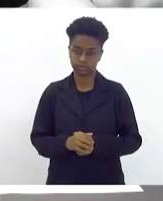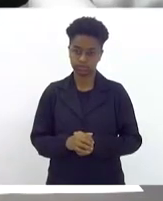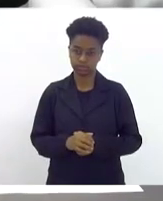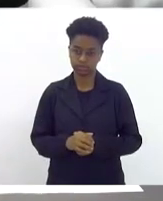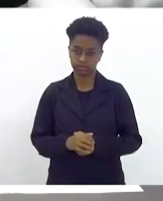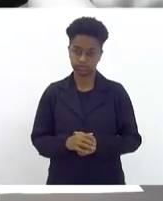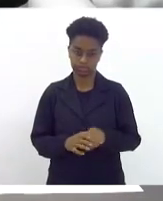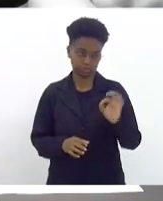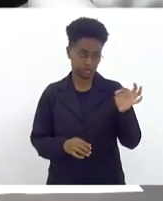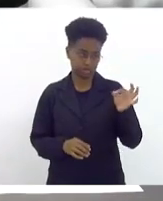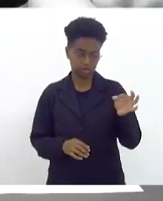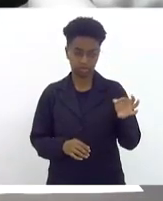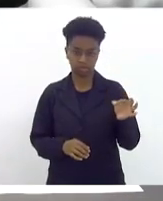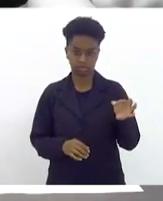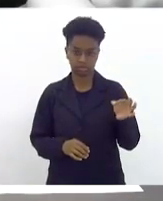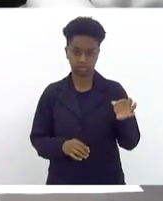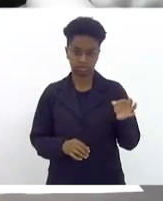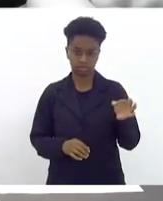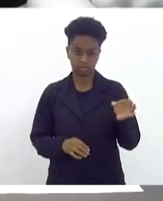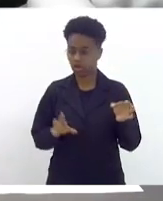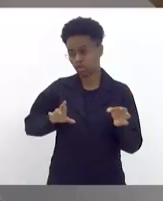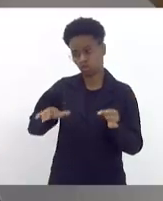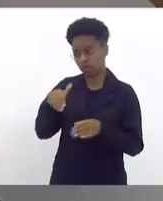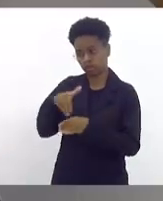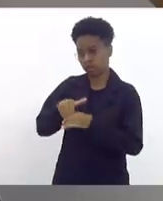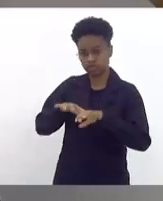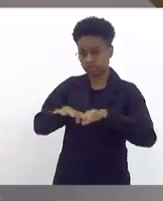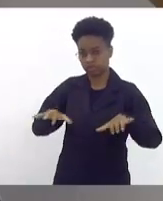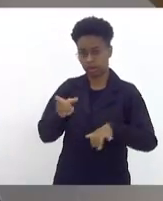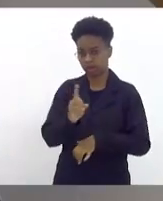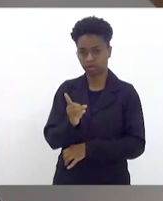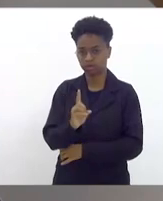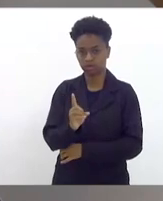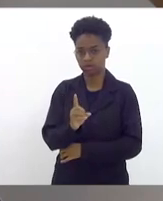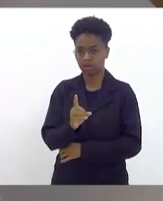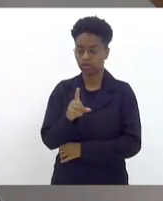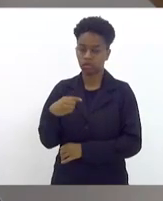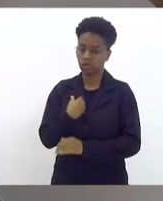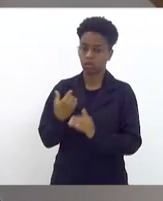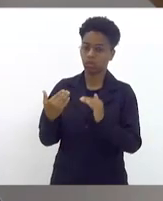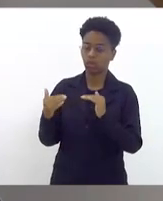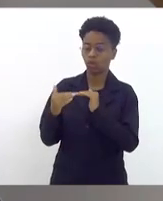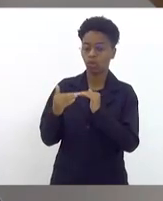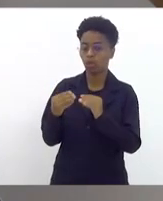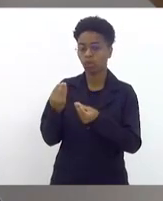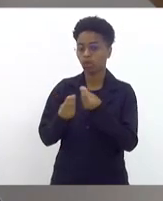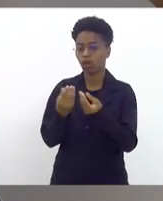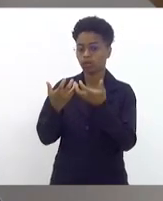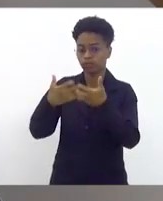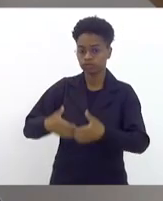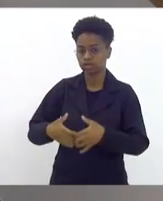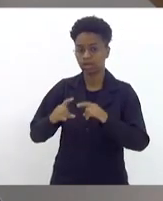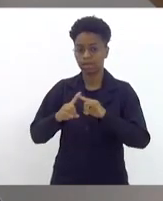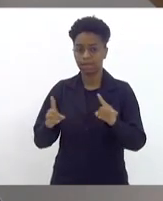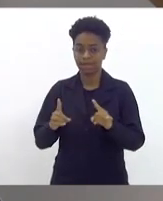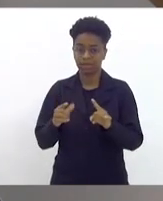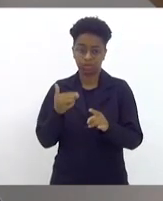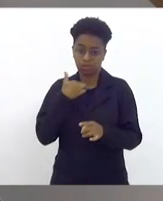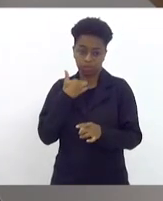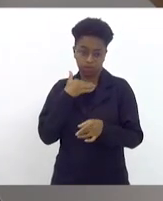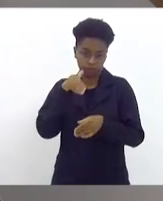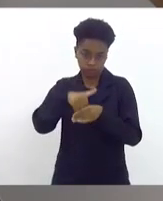era uma voto em separado e no nosso acordo de procedimento aqui também não tá funcionando a titularidade não pode